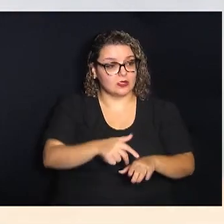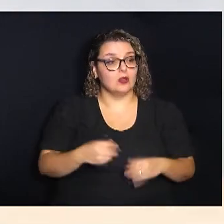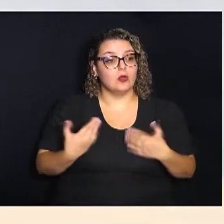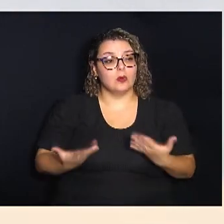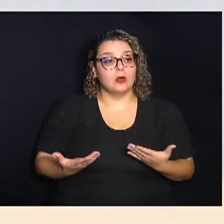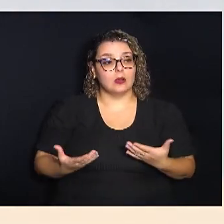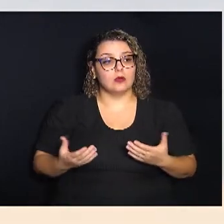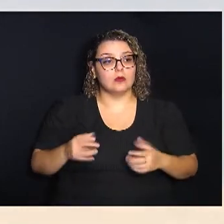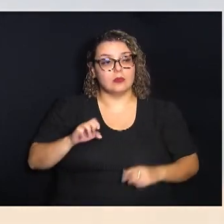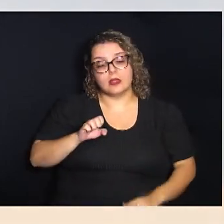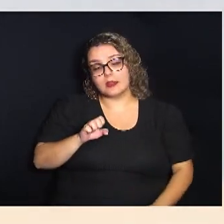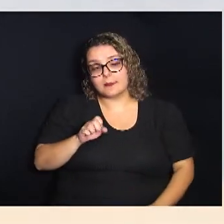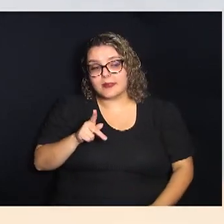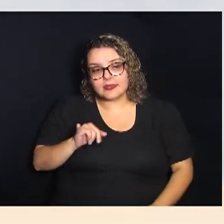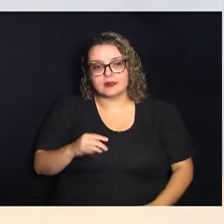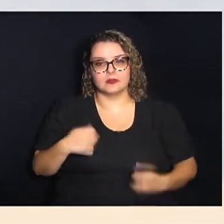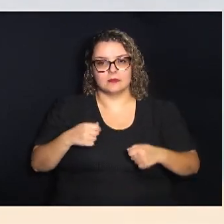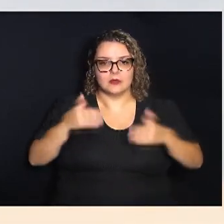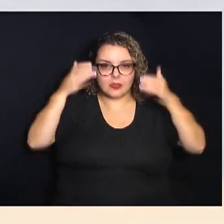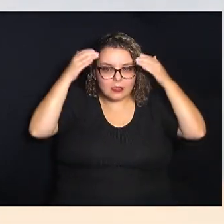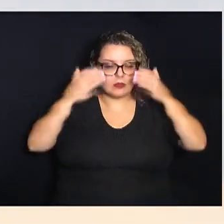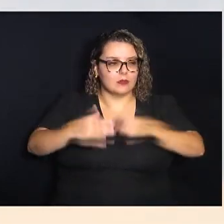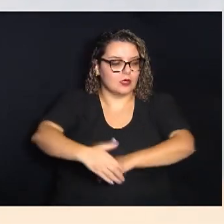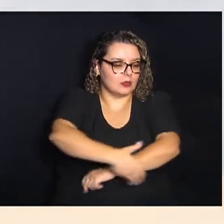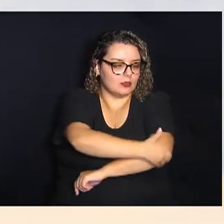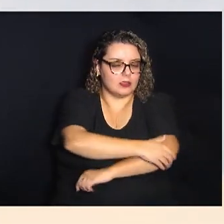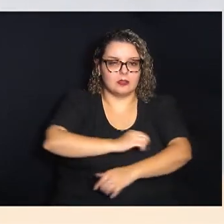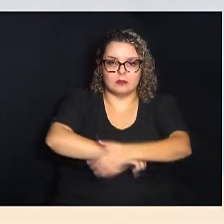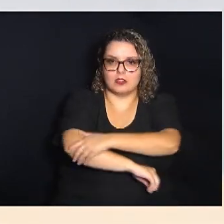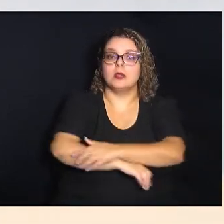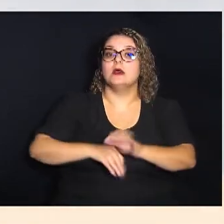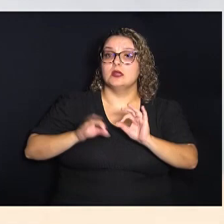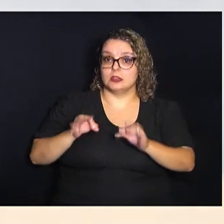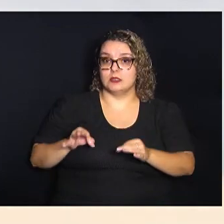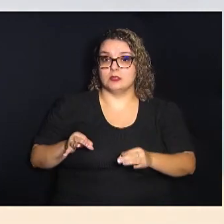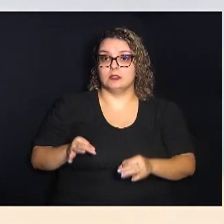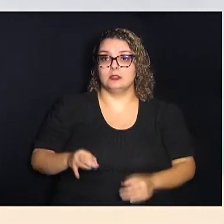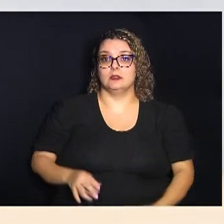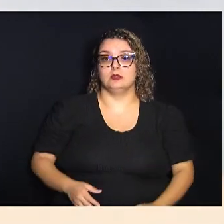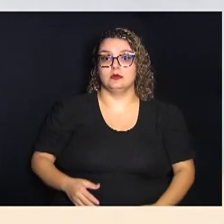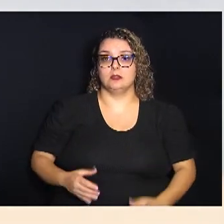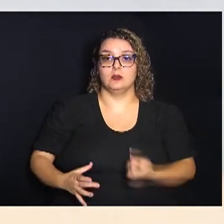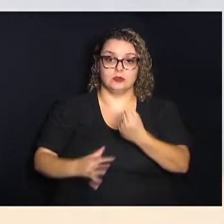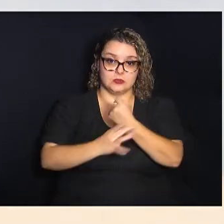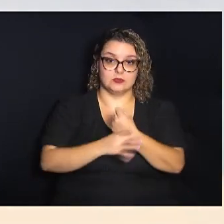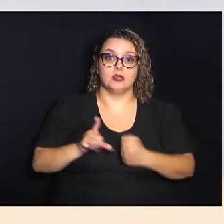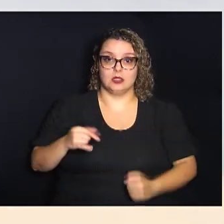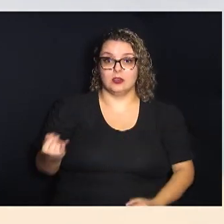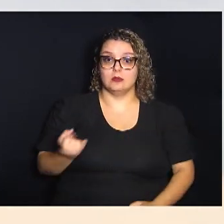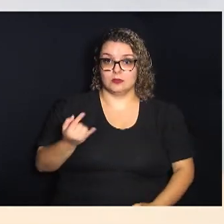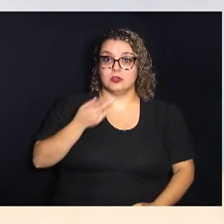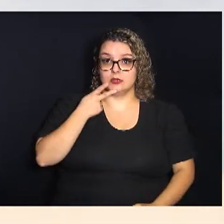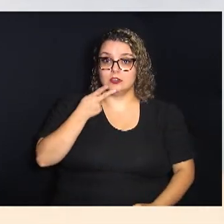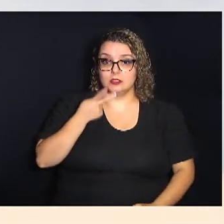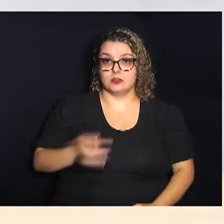necessários? Capacete, cotoveleira, o que seria? Exato, tem um kit de segurança, isso é importante falar.